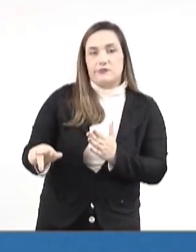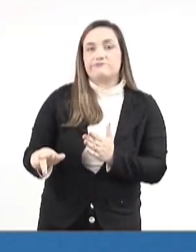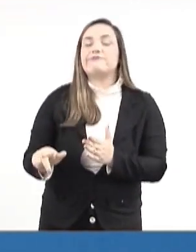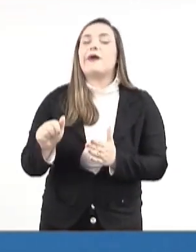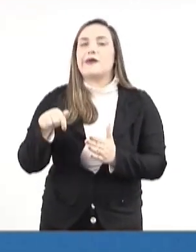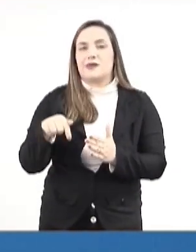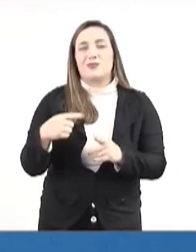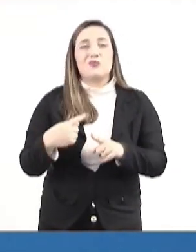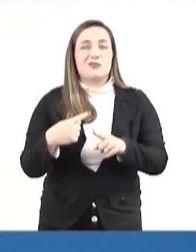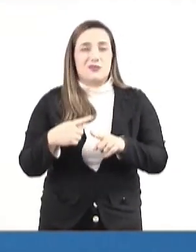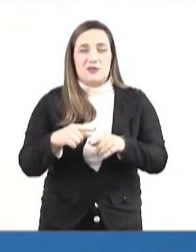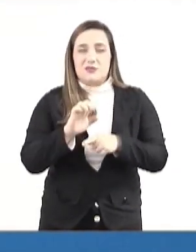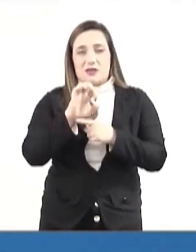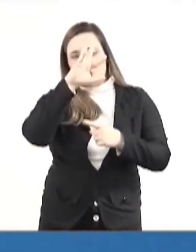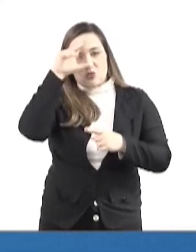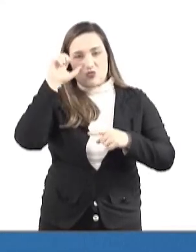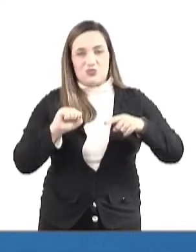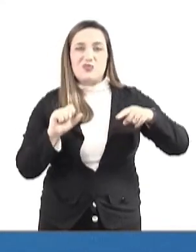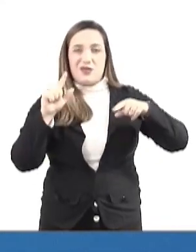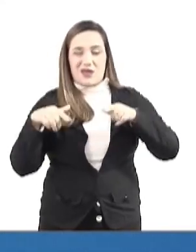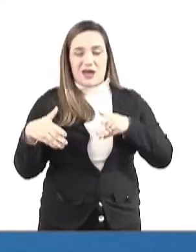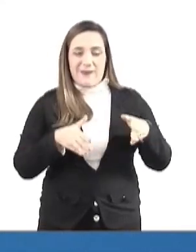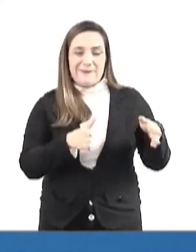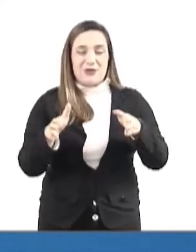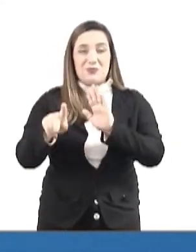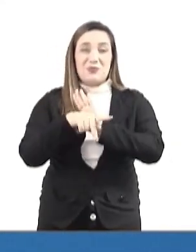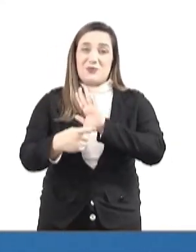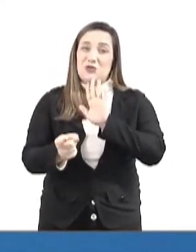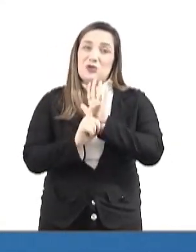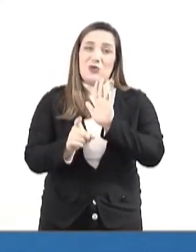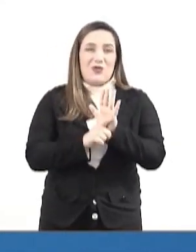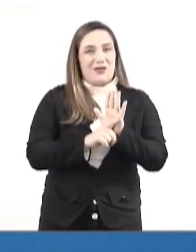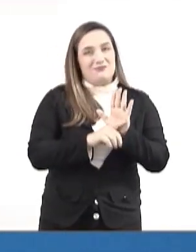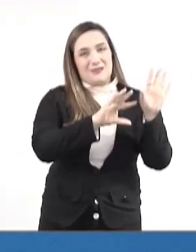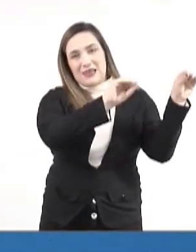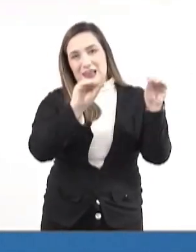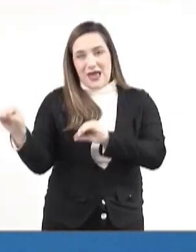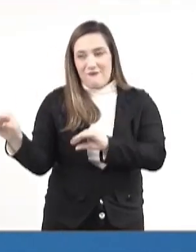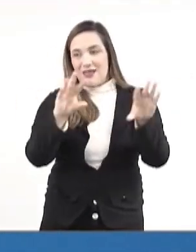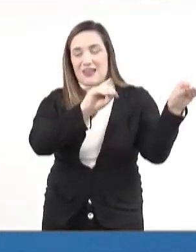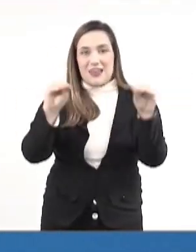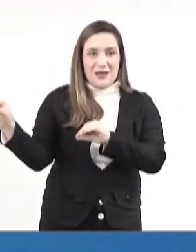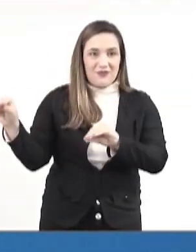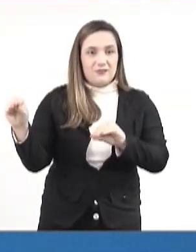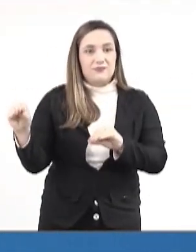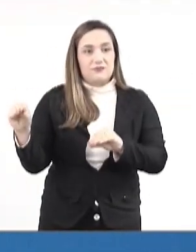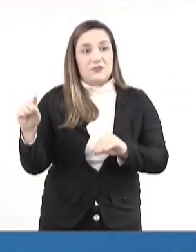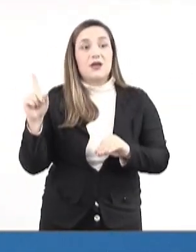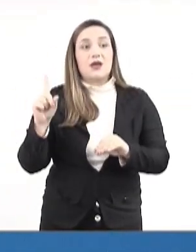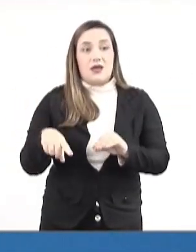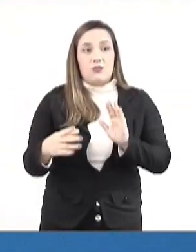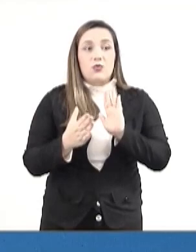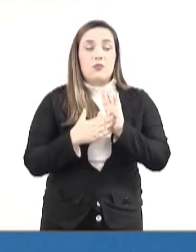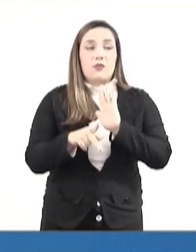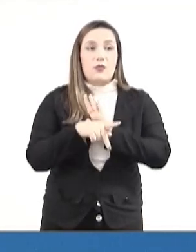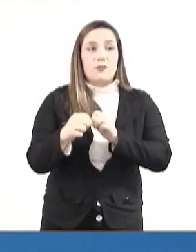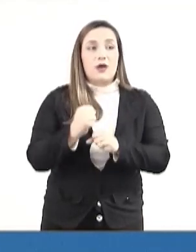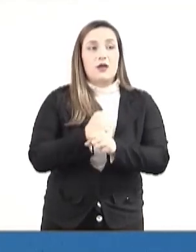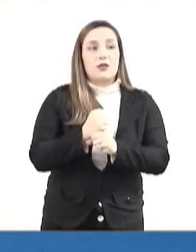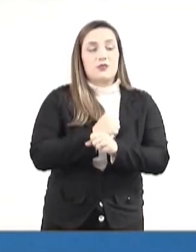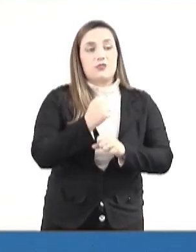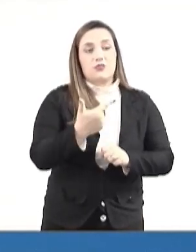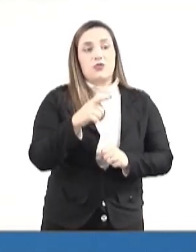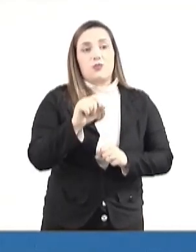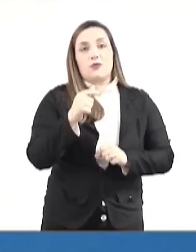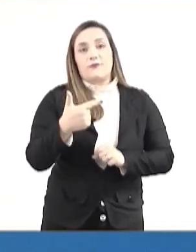do tráfico de drogas. Esse montante está previsto para 2025 e